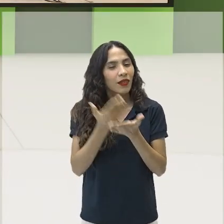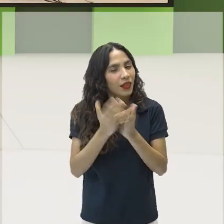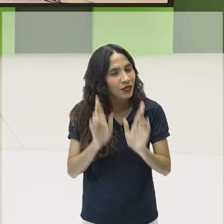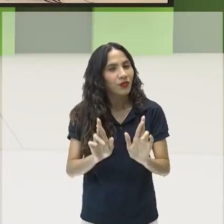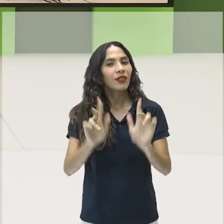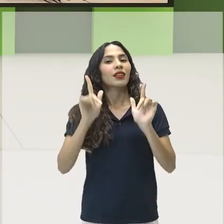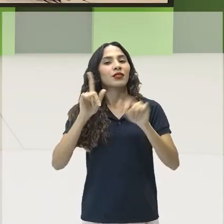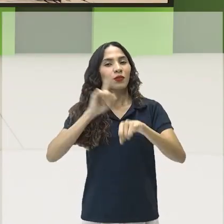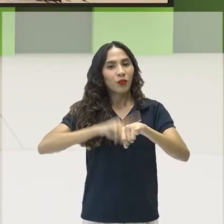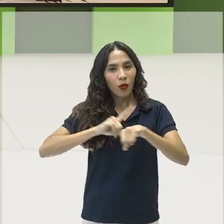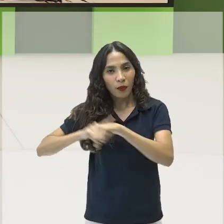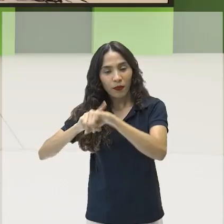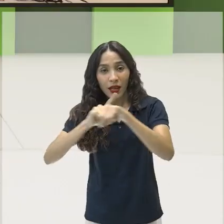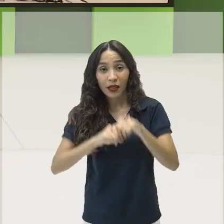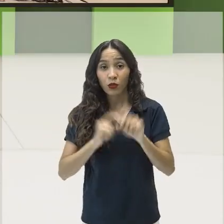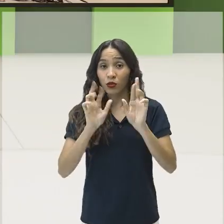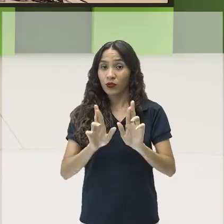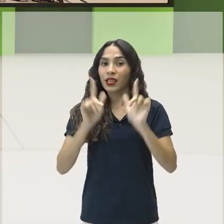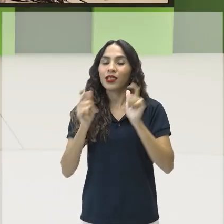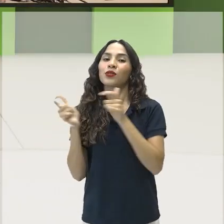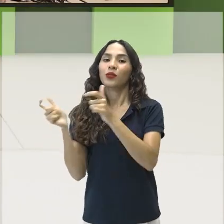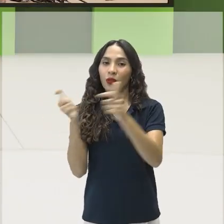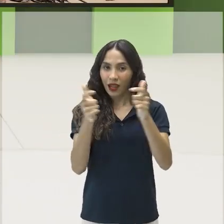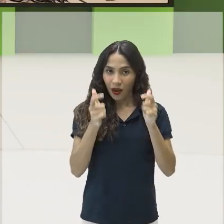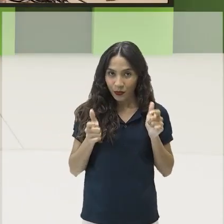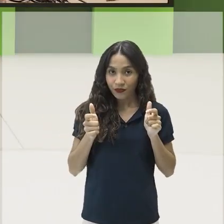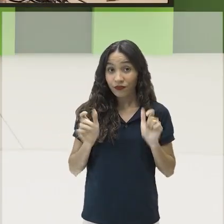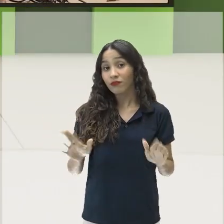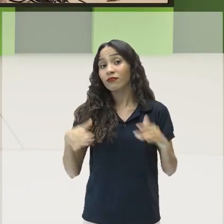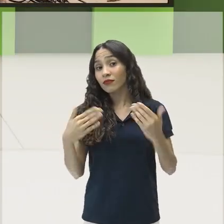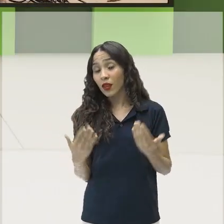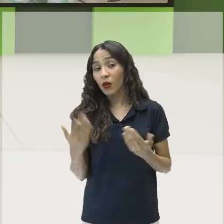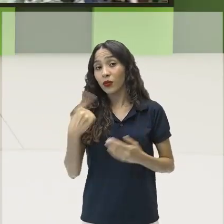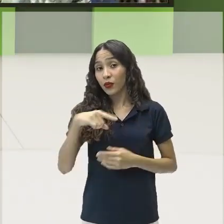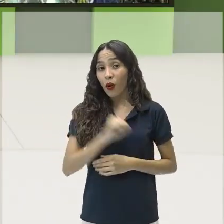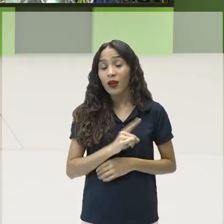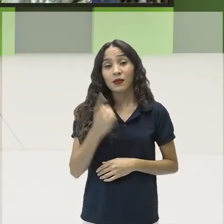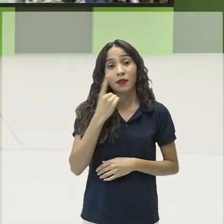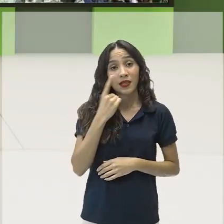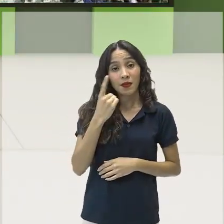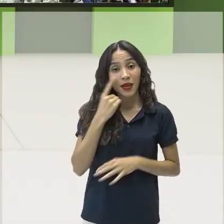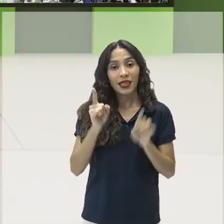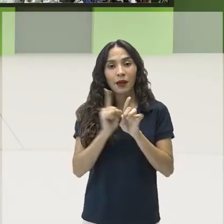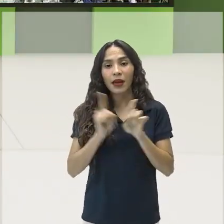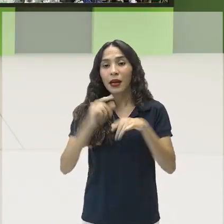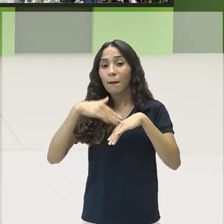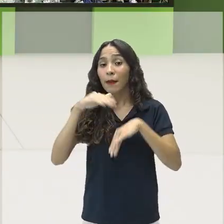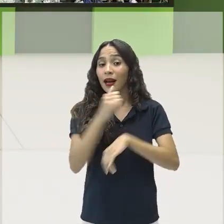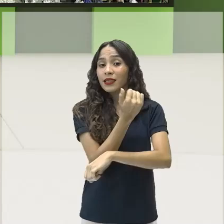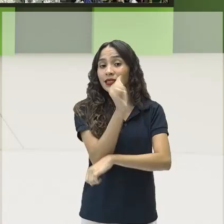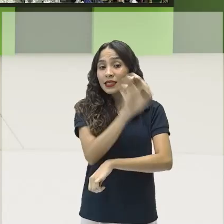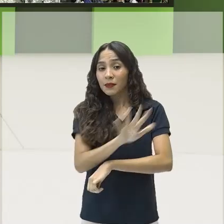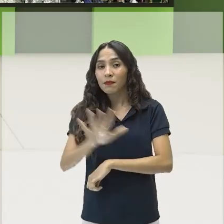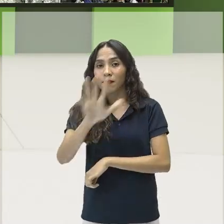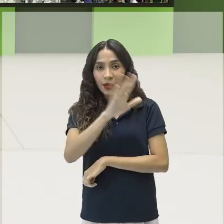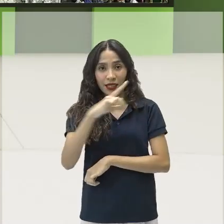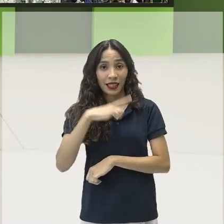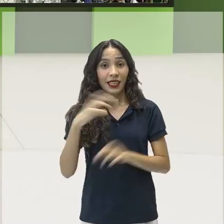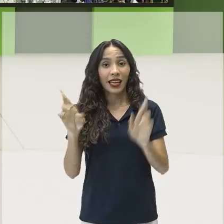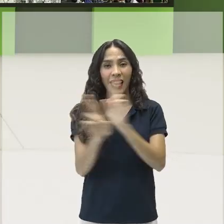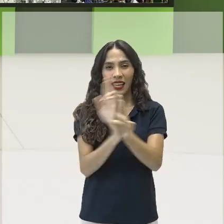diferentes momentos em diferentes locais, Então, vamos observar aqui mais imagens, relacionadas